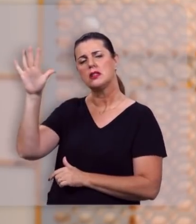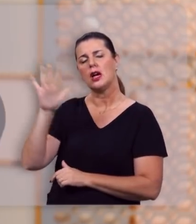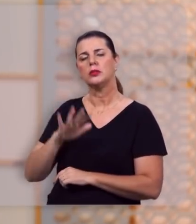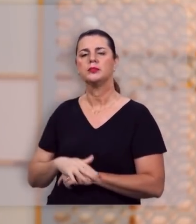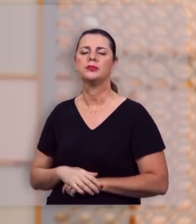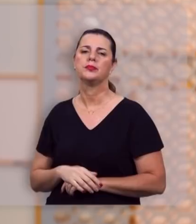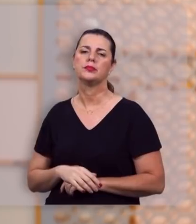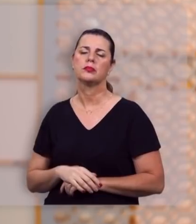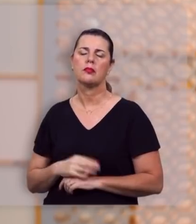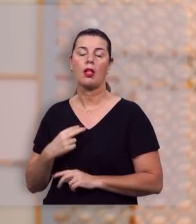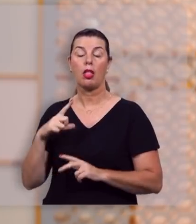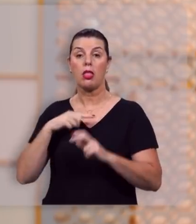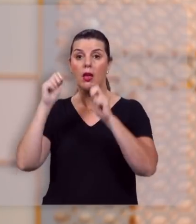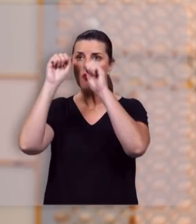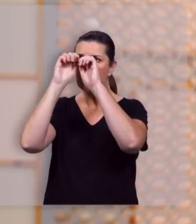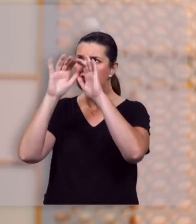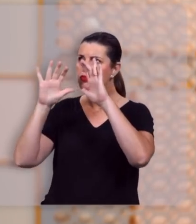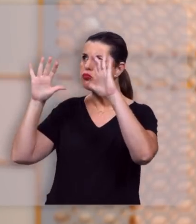ele tem uma visão.